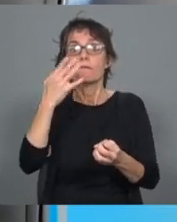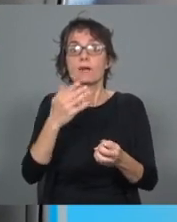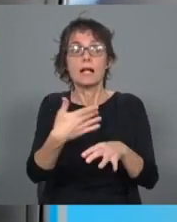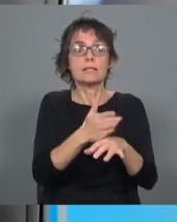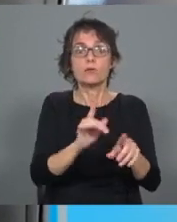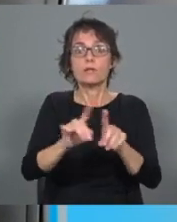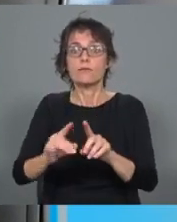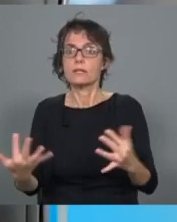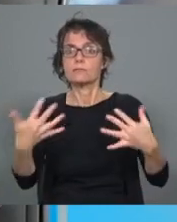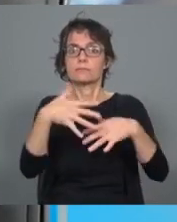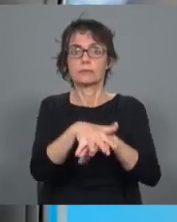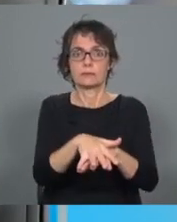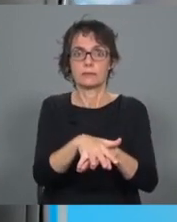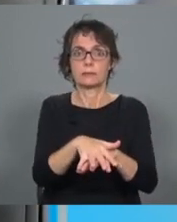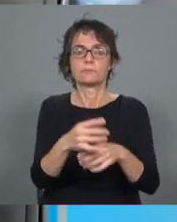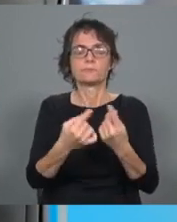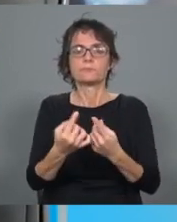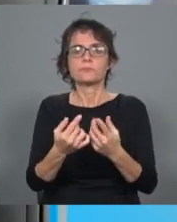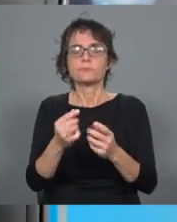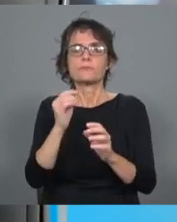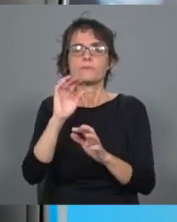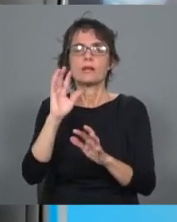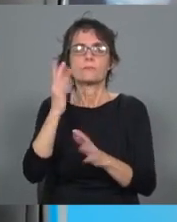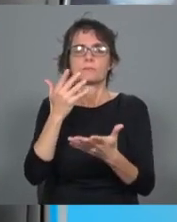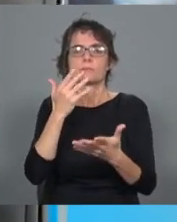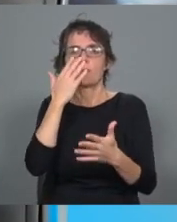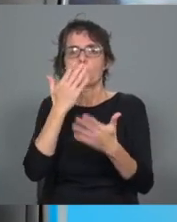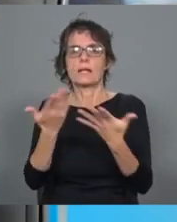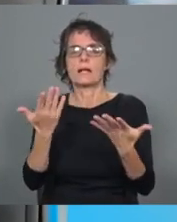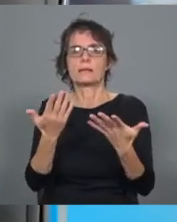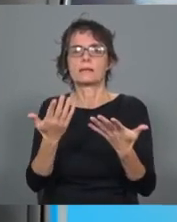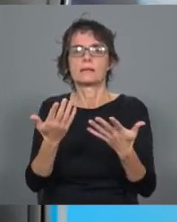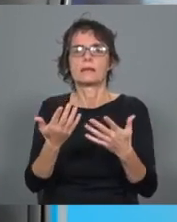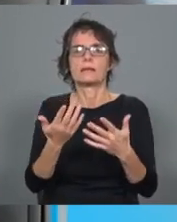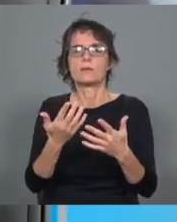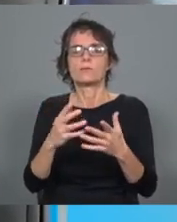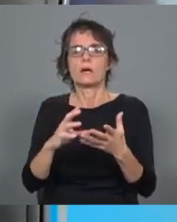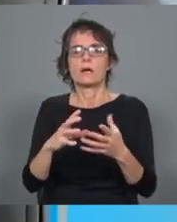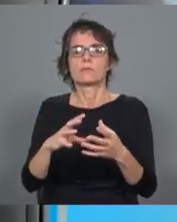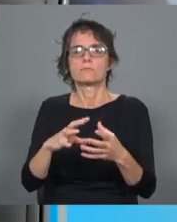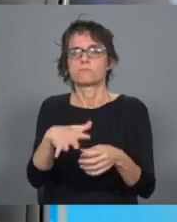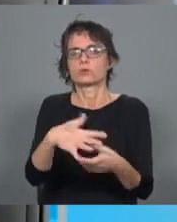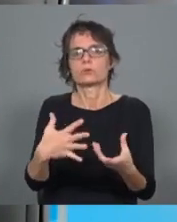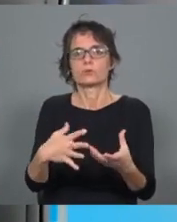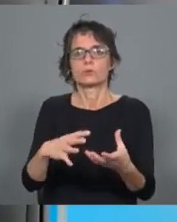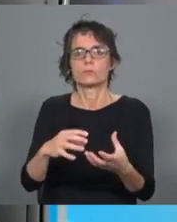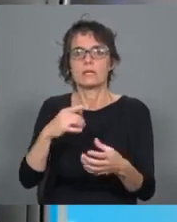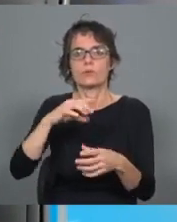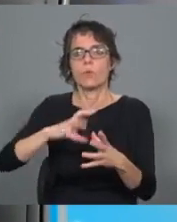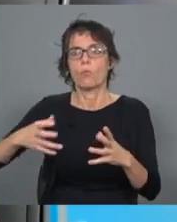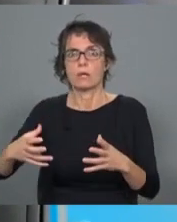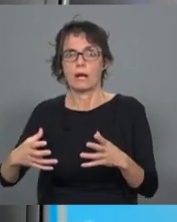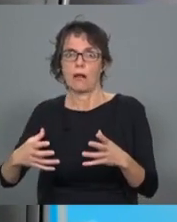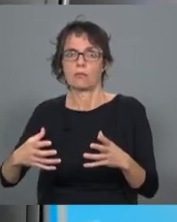setores, rapidamente, com uma situação qualquer de stress, eles vão desaparecendo até que fica só, como eu costumo dizer, um